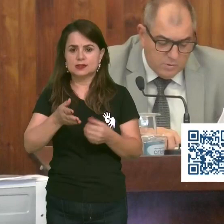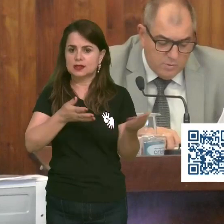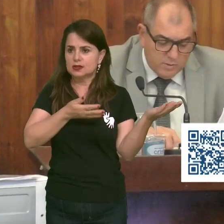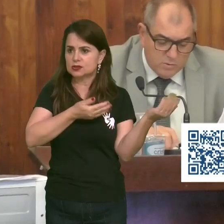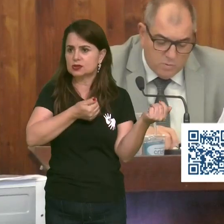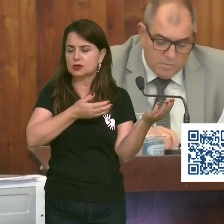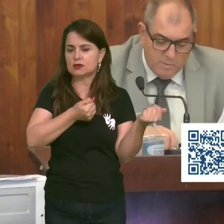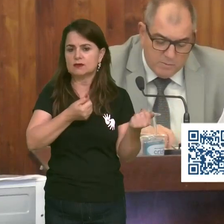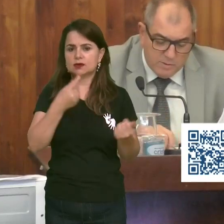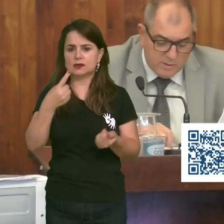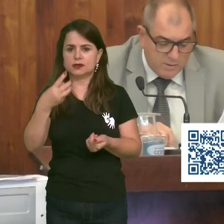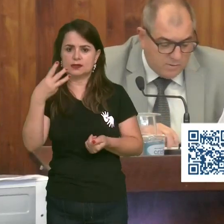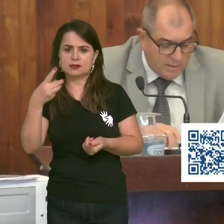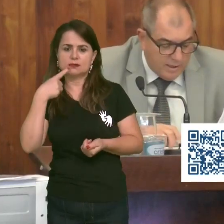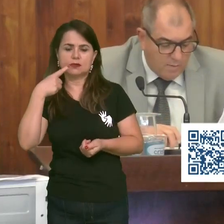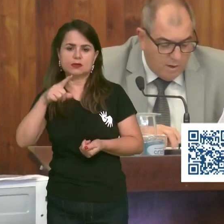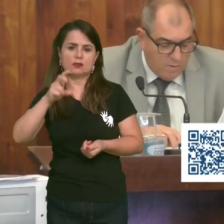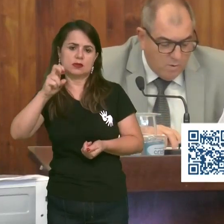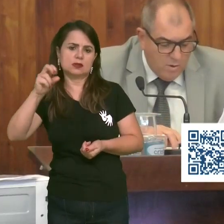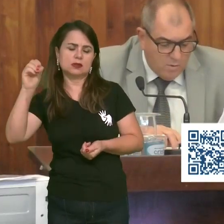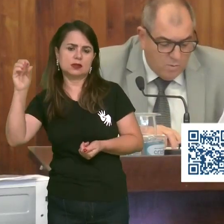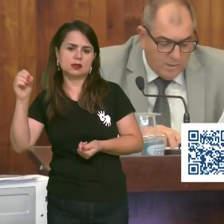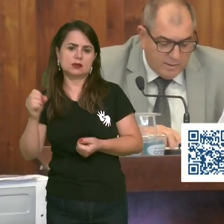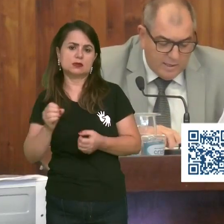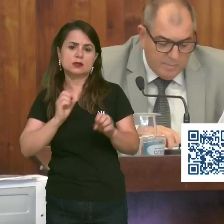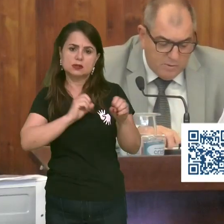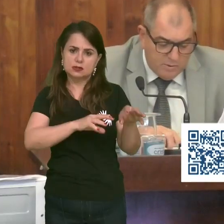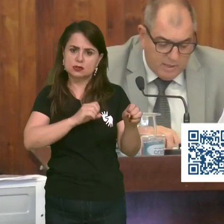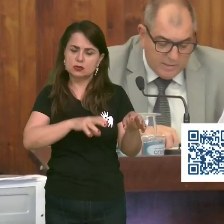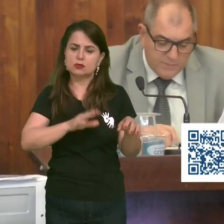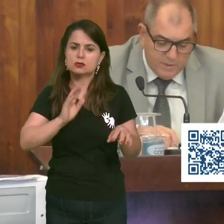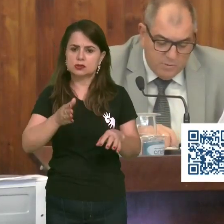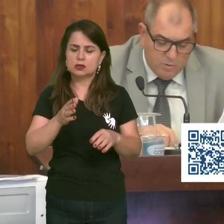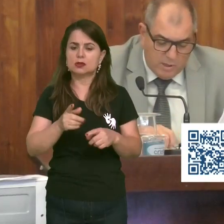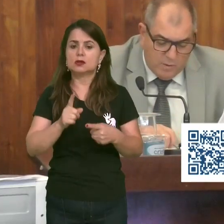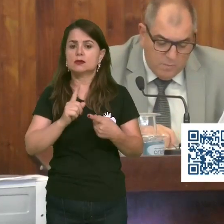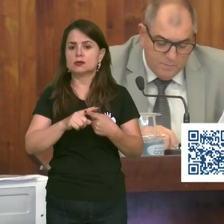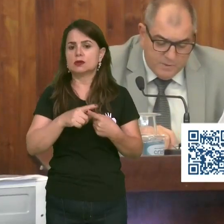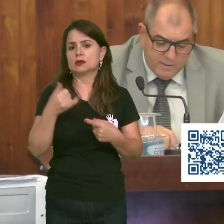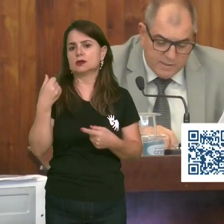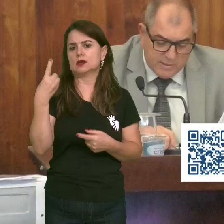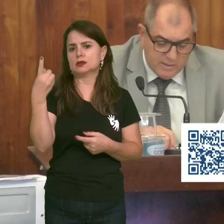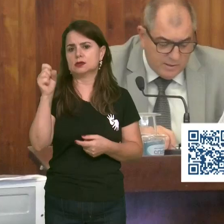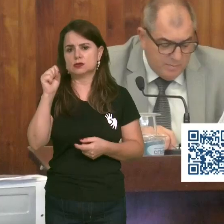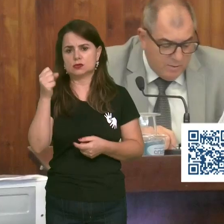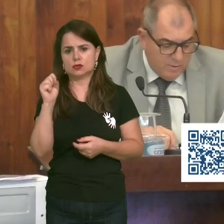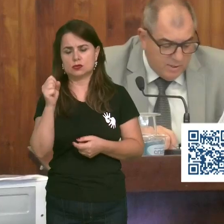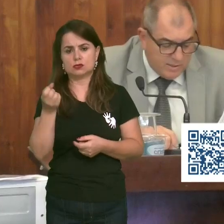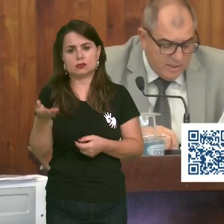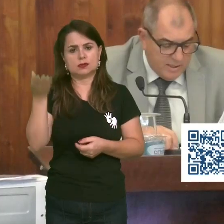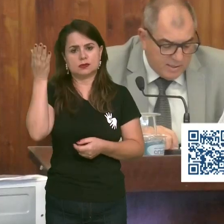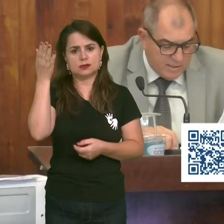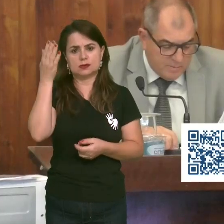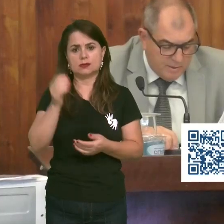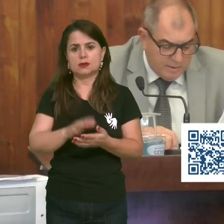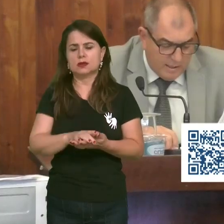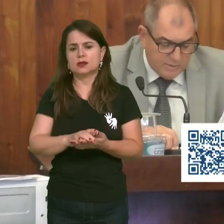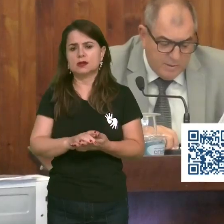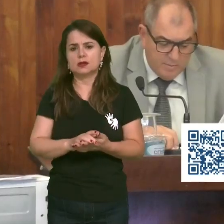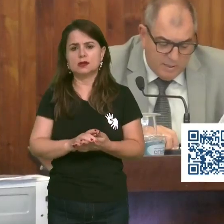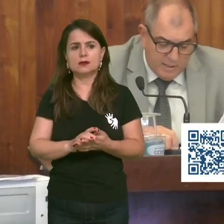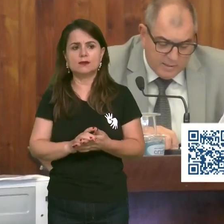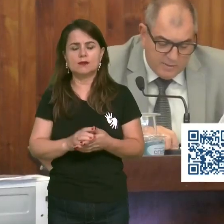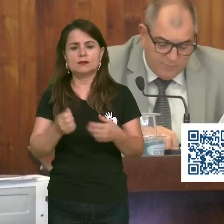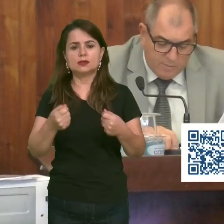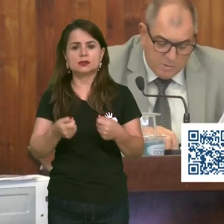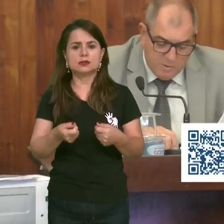foram instruídos no comprimento do exercício legal ao completar a maioridade e o local necessita de melhorias em acessibilidade